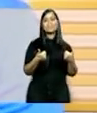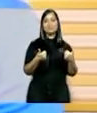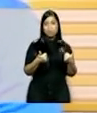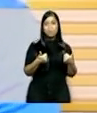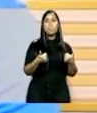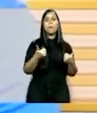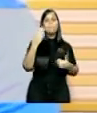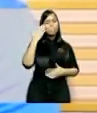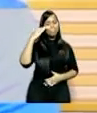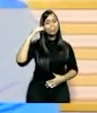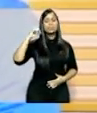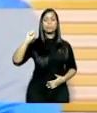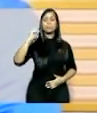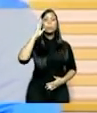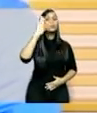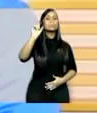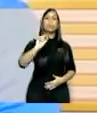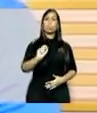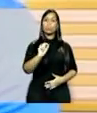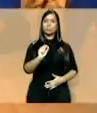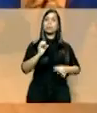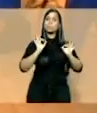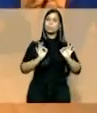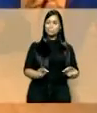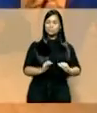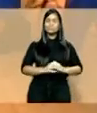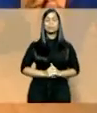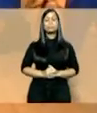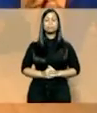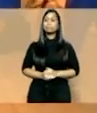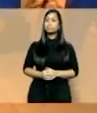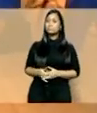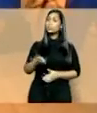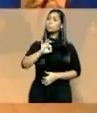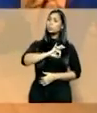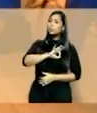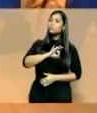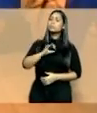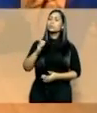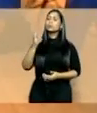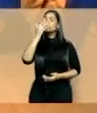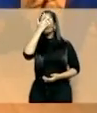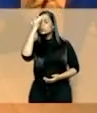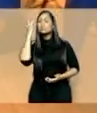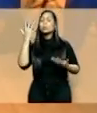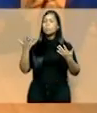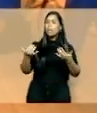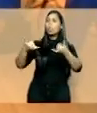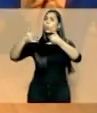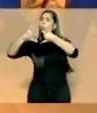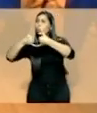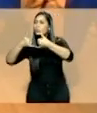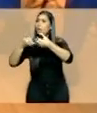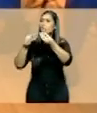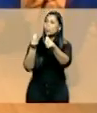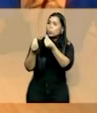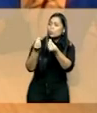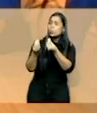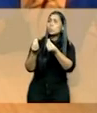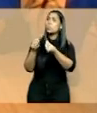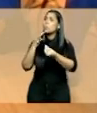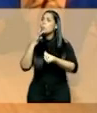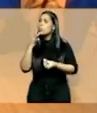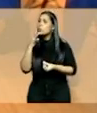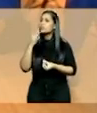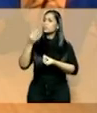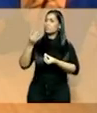mais sábia, né, e principalmente muito mais justa. Cabo Sérgio, para quem quer entrar em contato, conhecer melhor